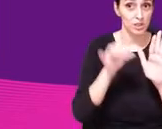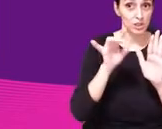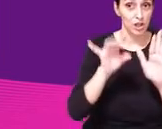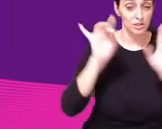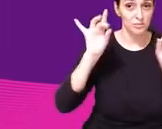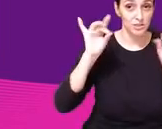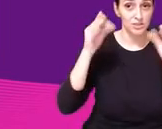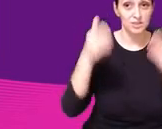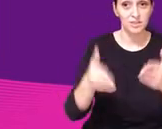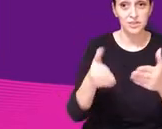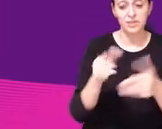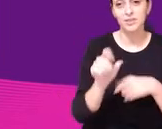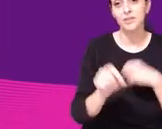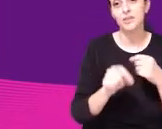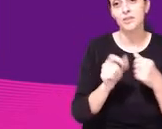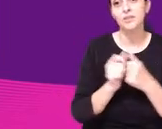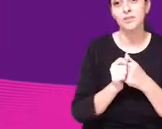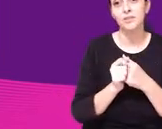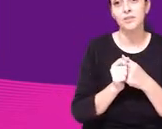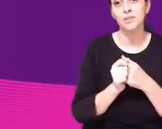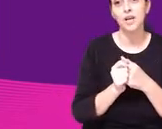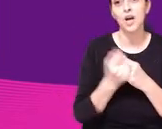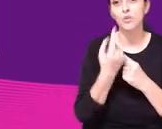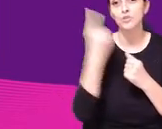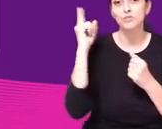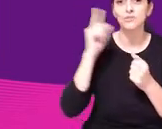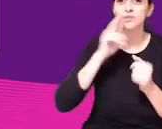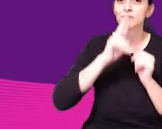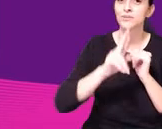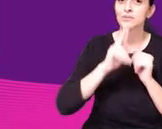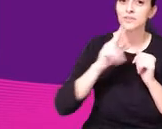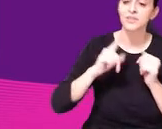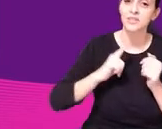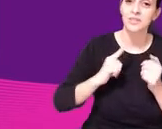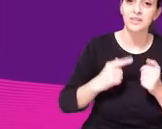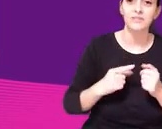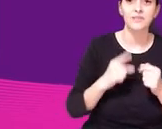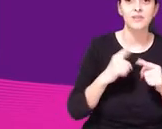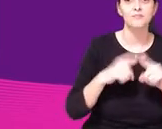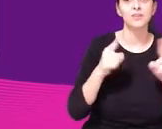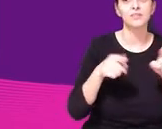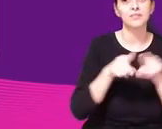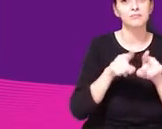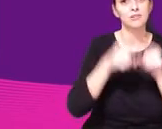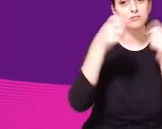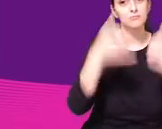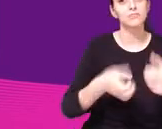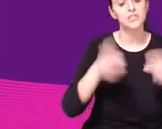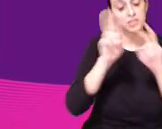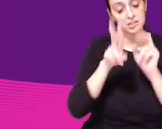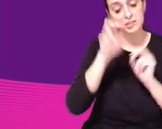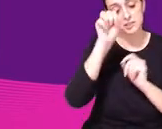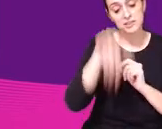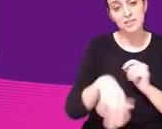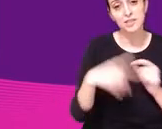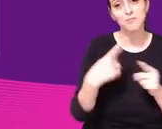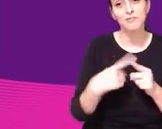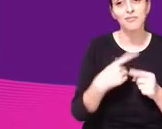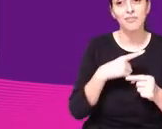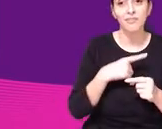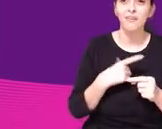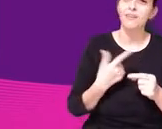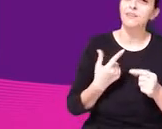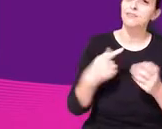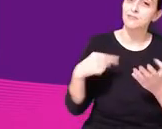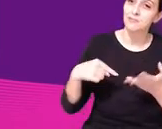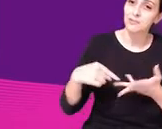especificamente os últimos resultados que nós fizemos, mas eu estou colocando sim, porque apesar da gente ter isso, a